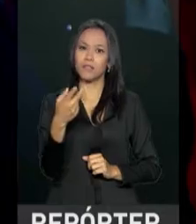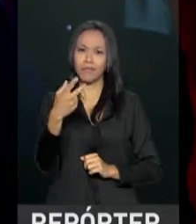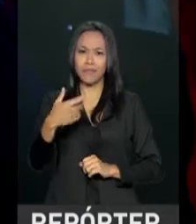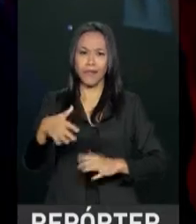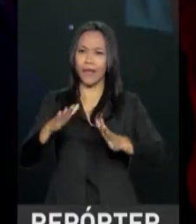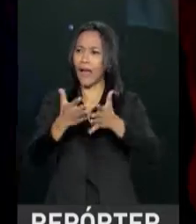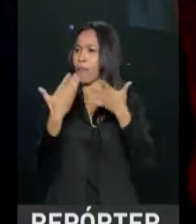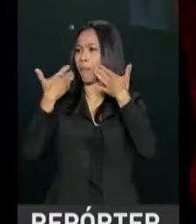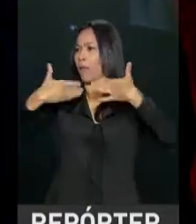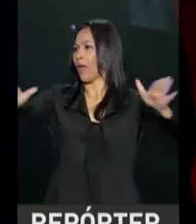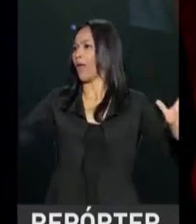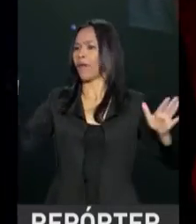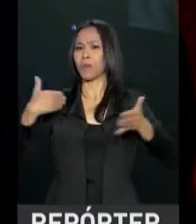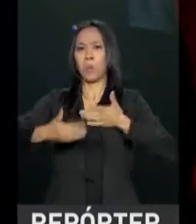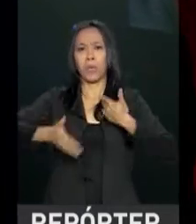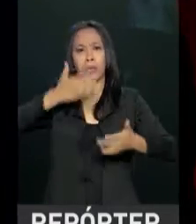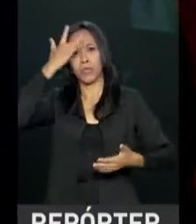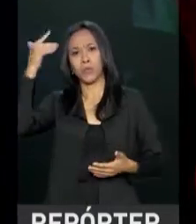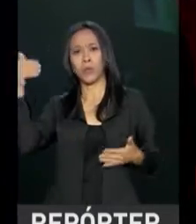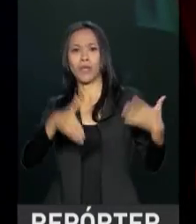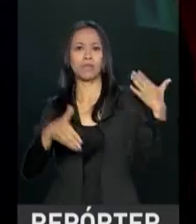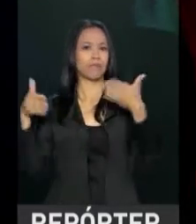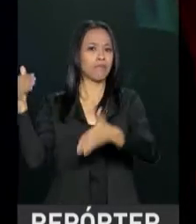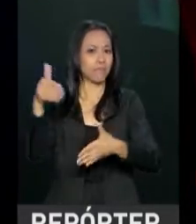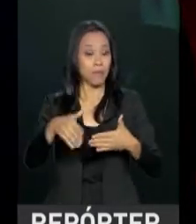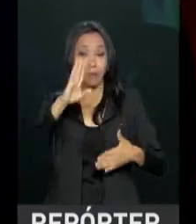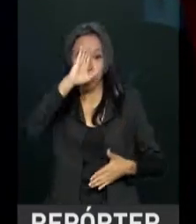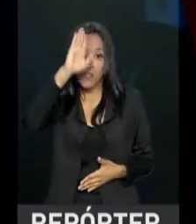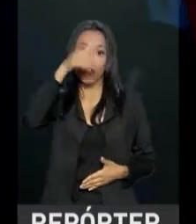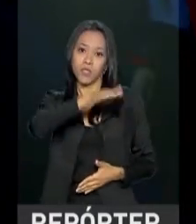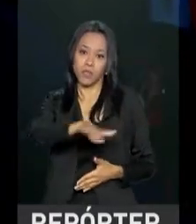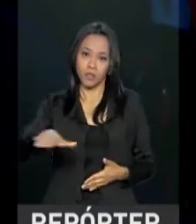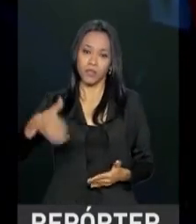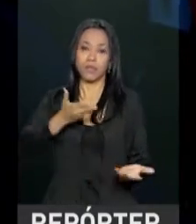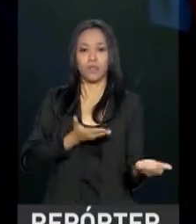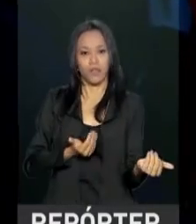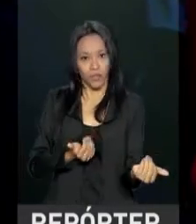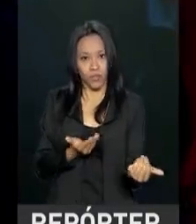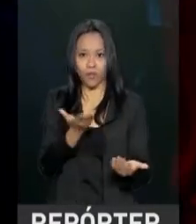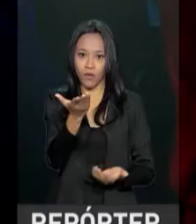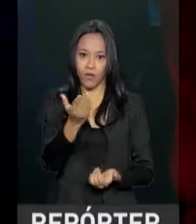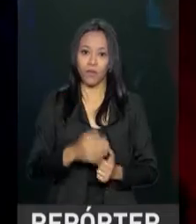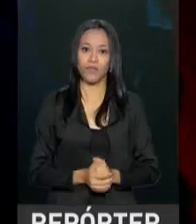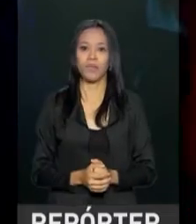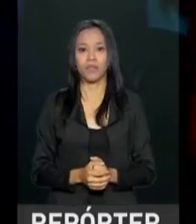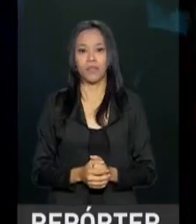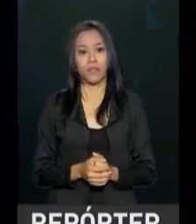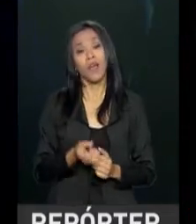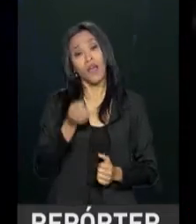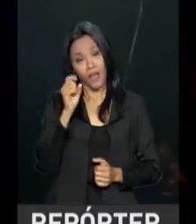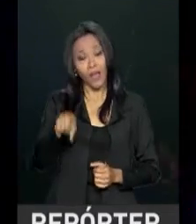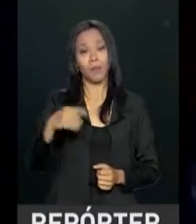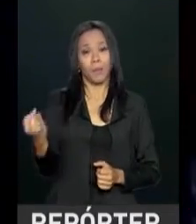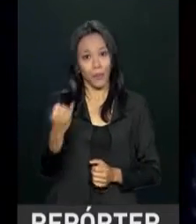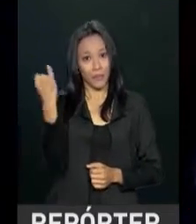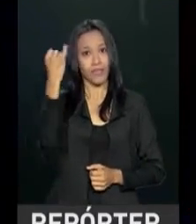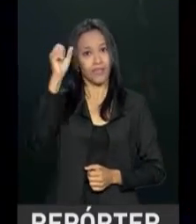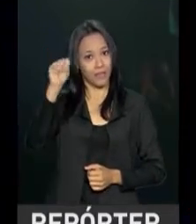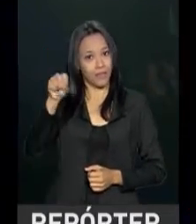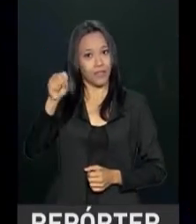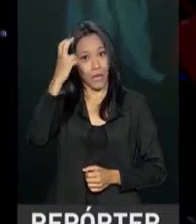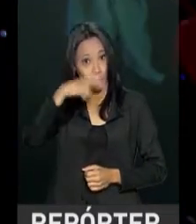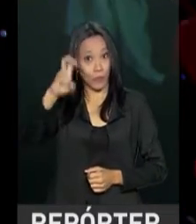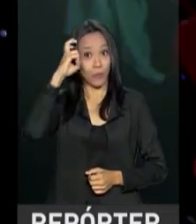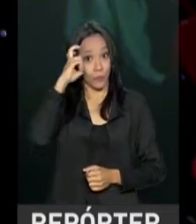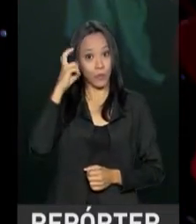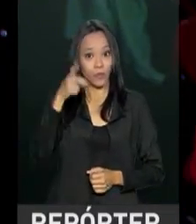que todo mundo tem acesso, né? Principalmente as crianças, os jovens, que é muito importante, sim, a